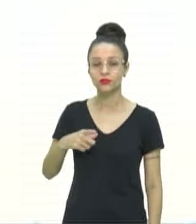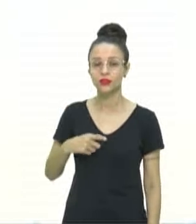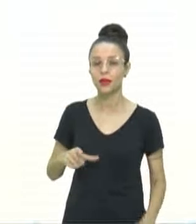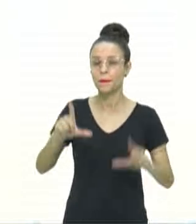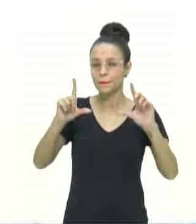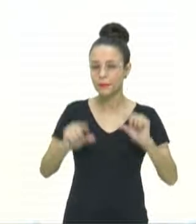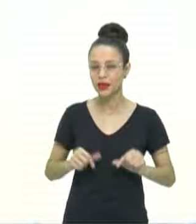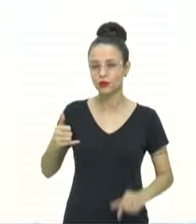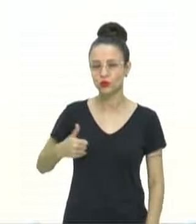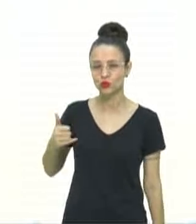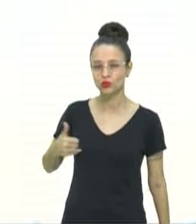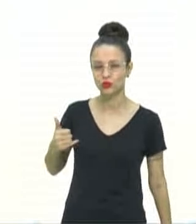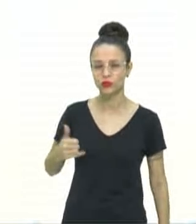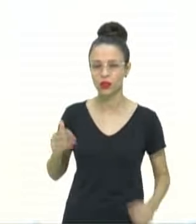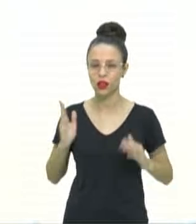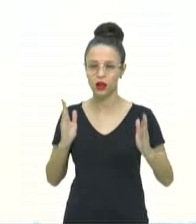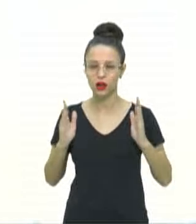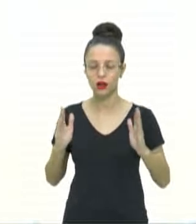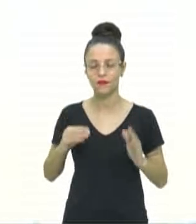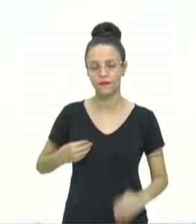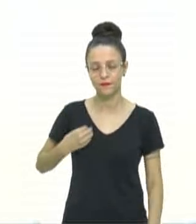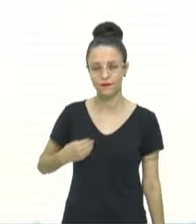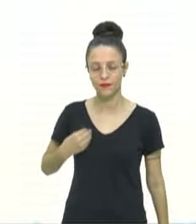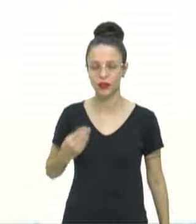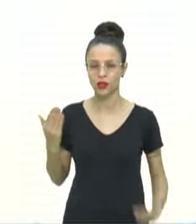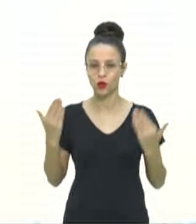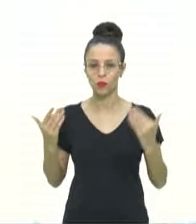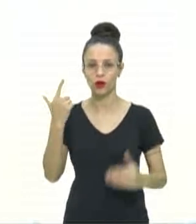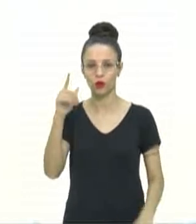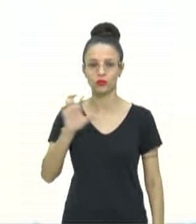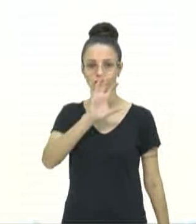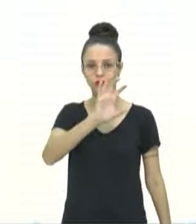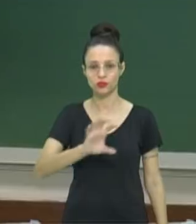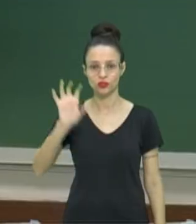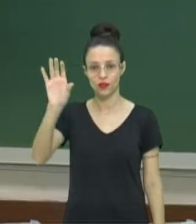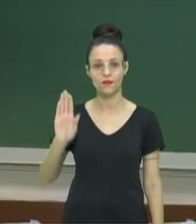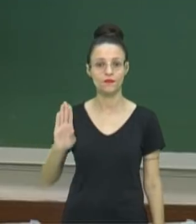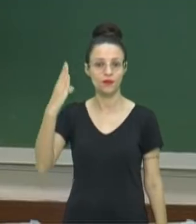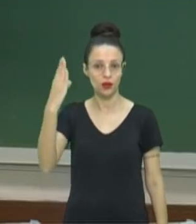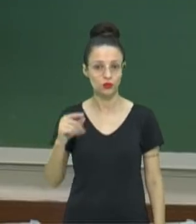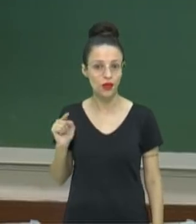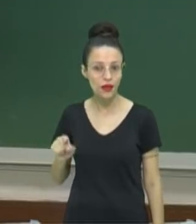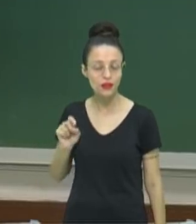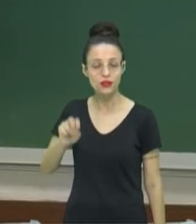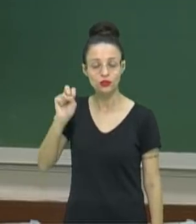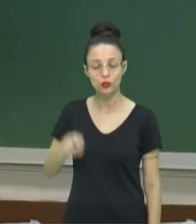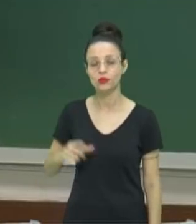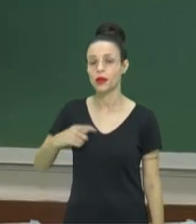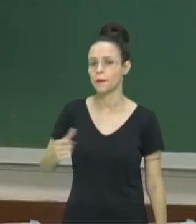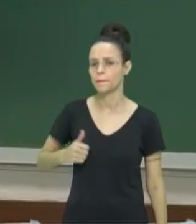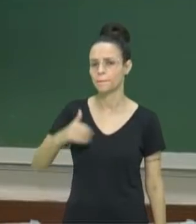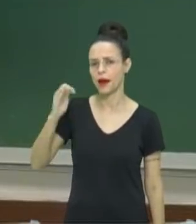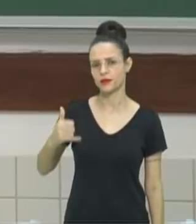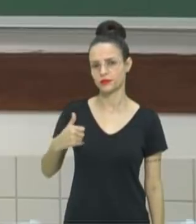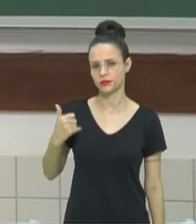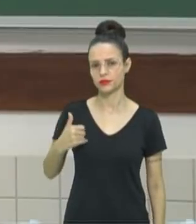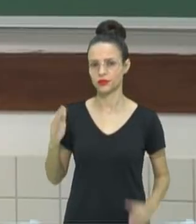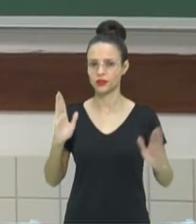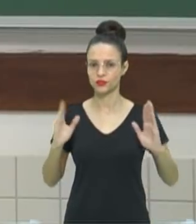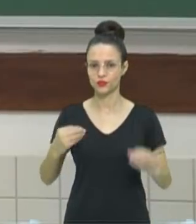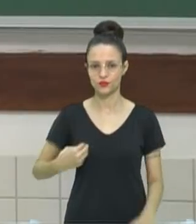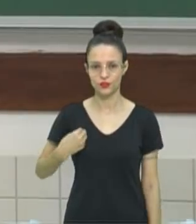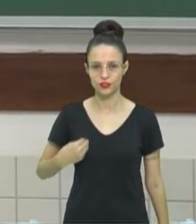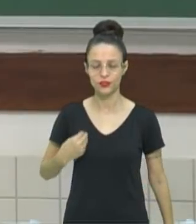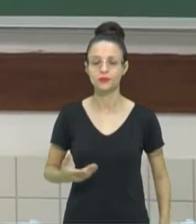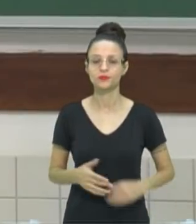expectativa de vida de 72 anos ali em relação a outras regiões? Isso é falso. Na verdade, ela apresenta a maior expectativa